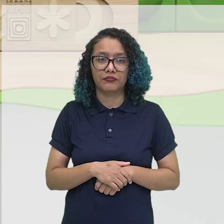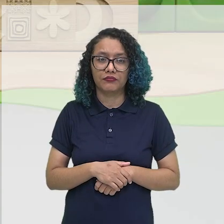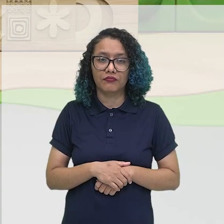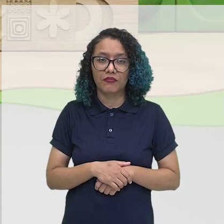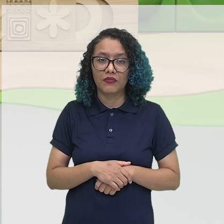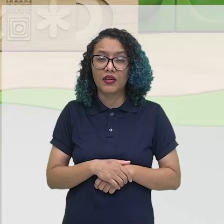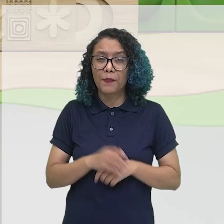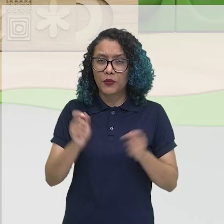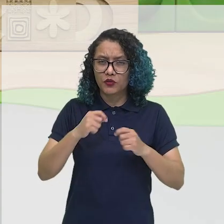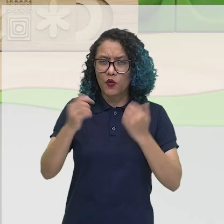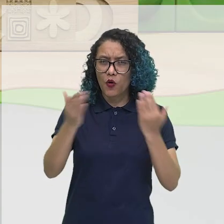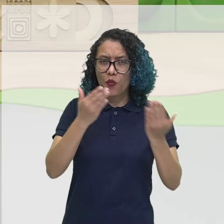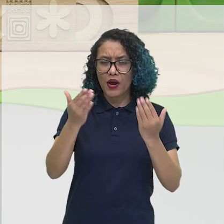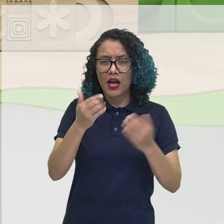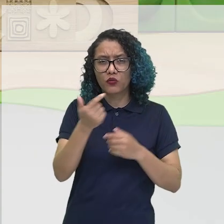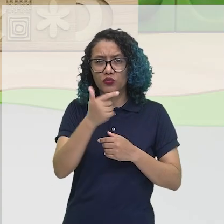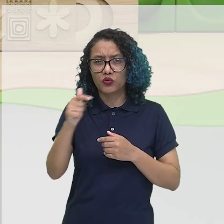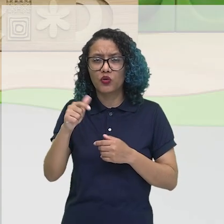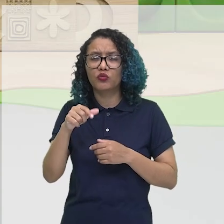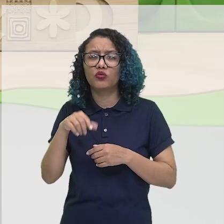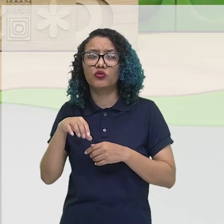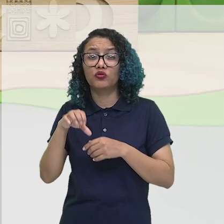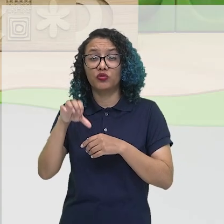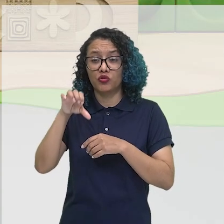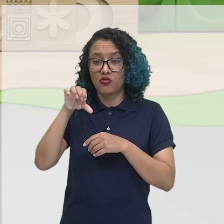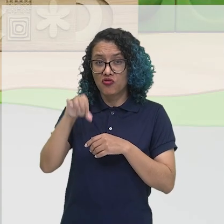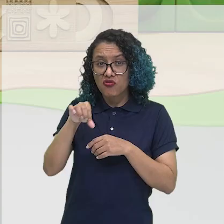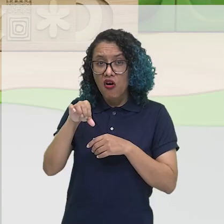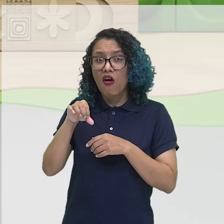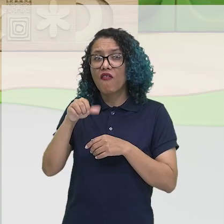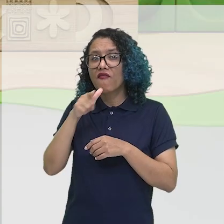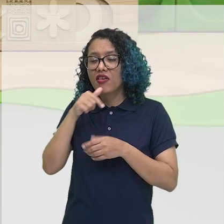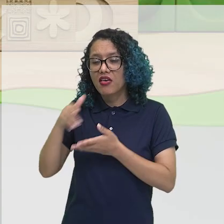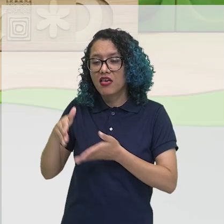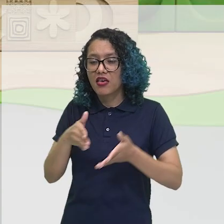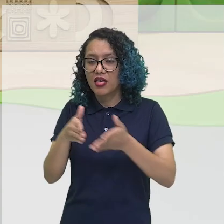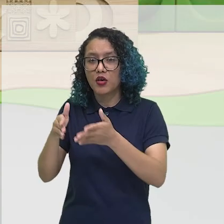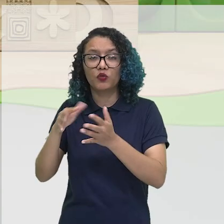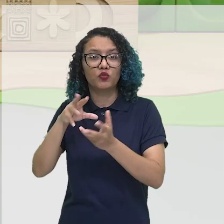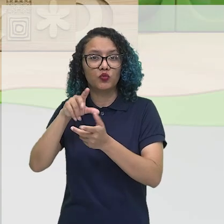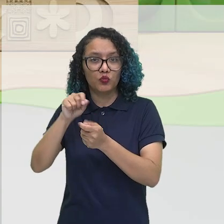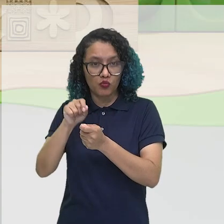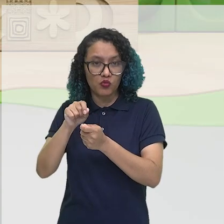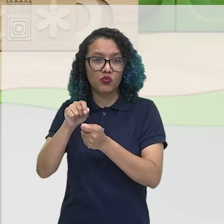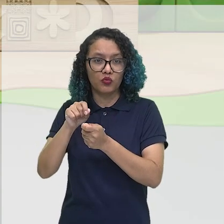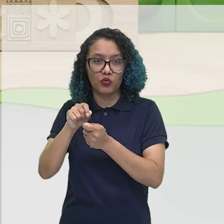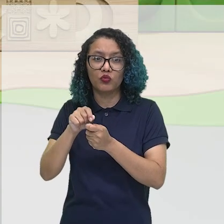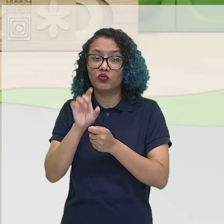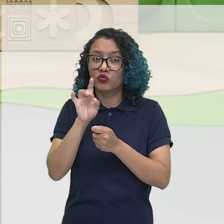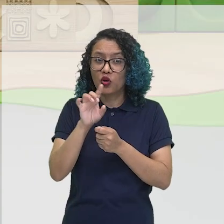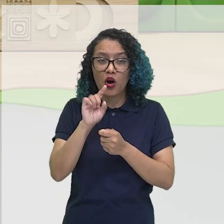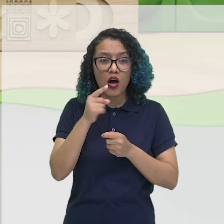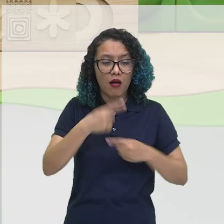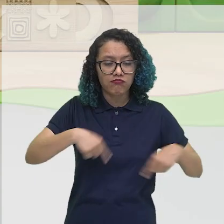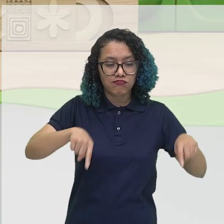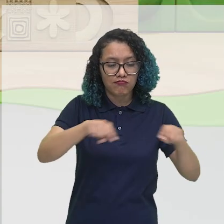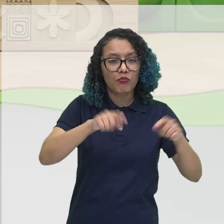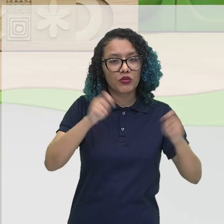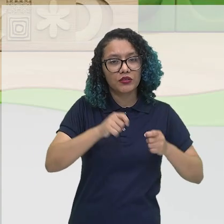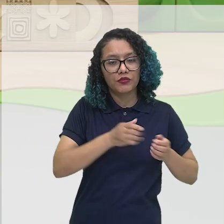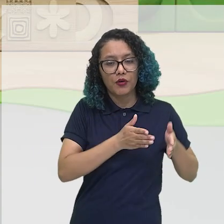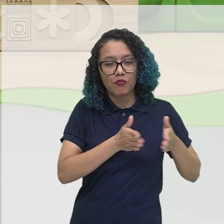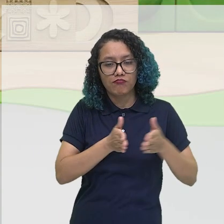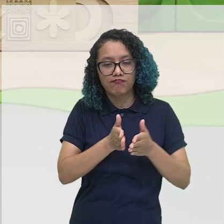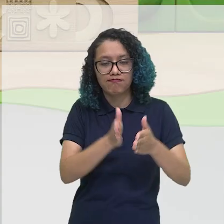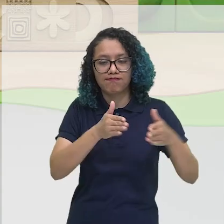do mundo. Só ela sozinha faz essa vazão para o oceano, certo? E